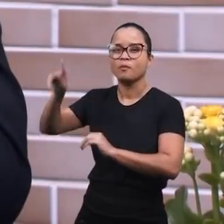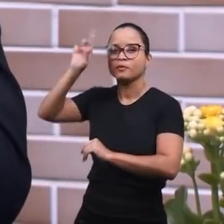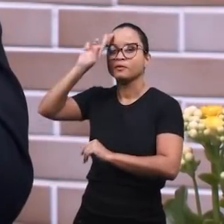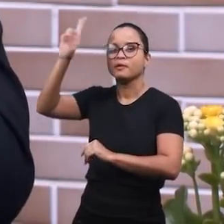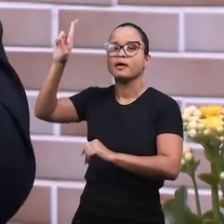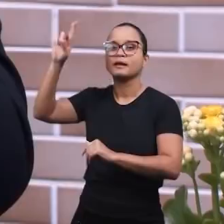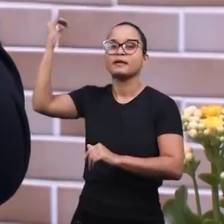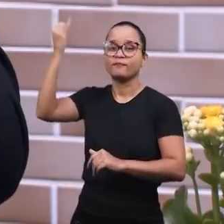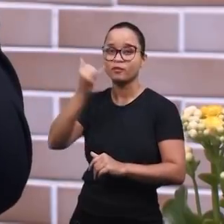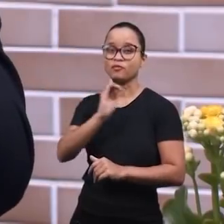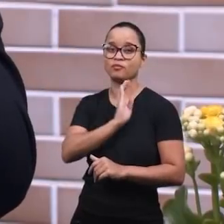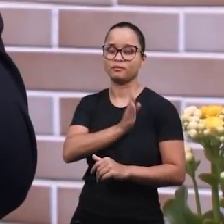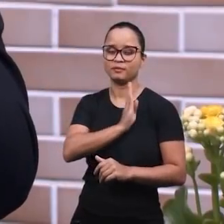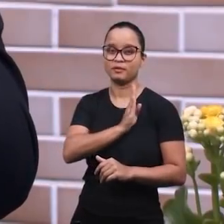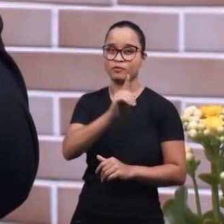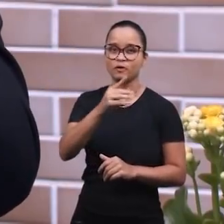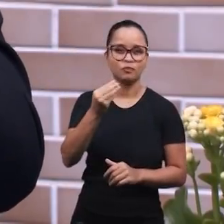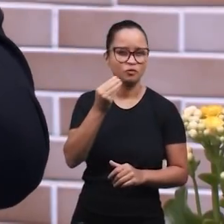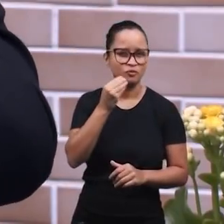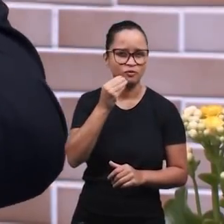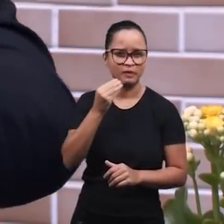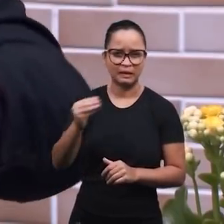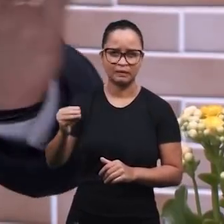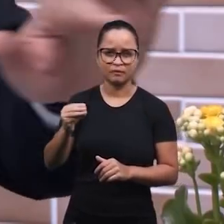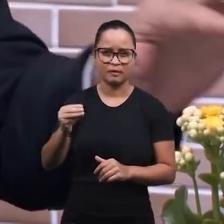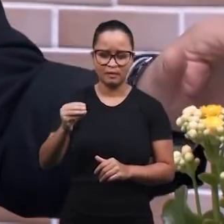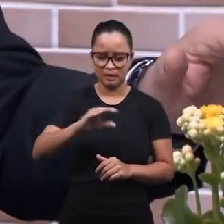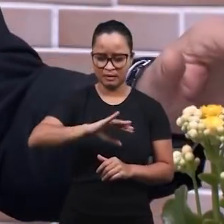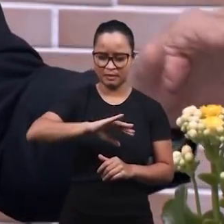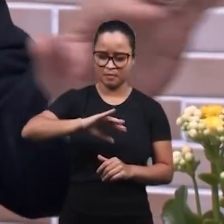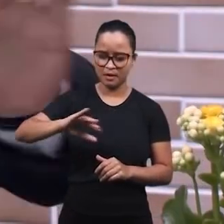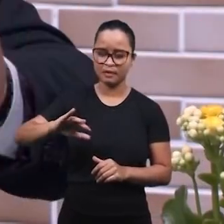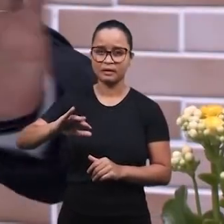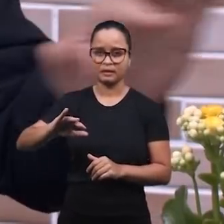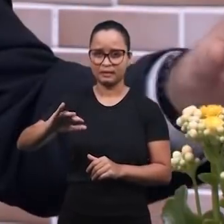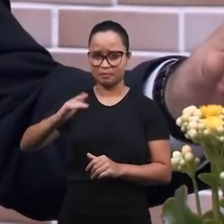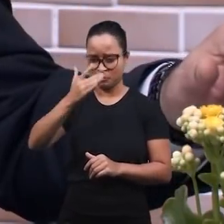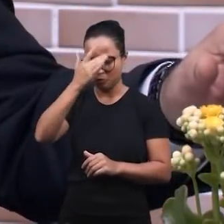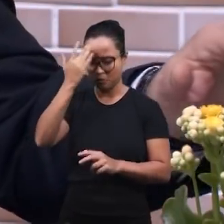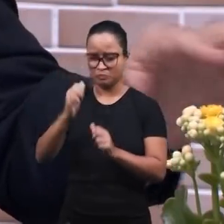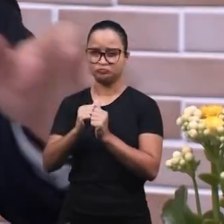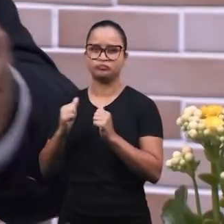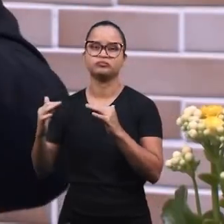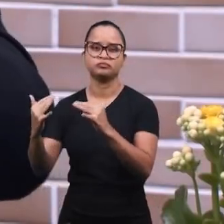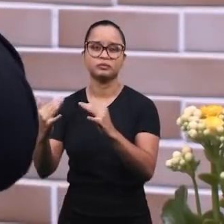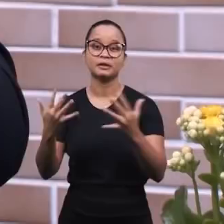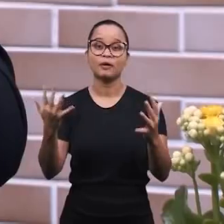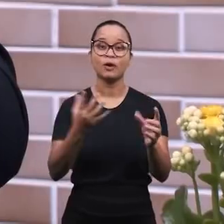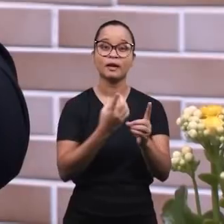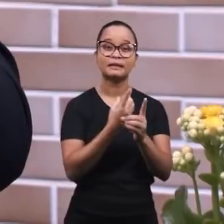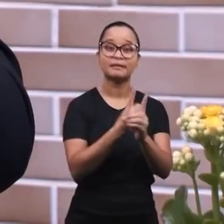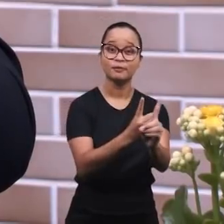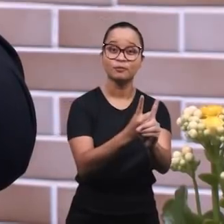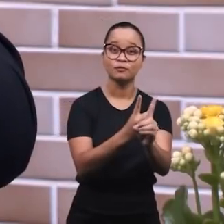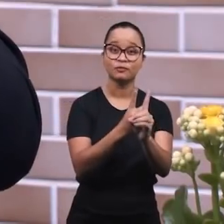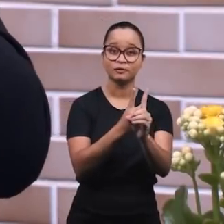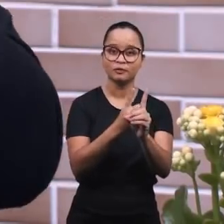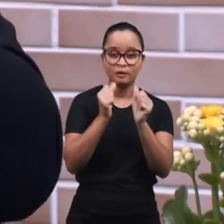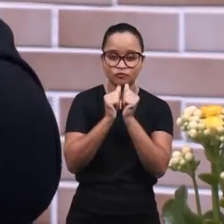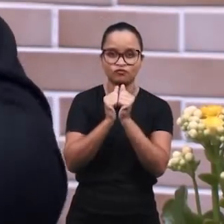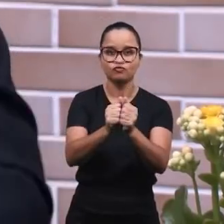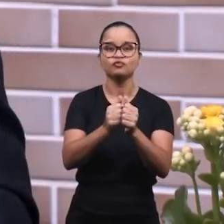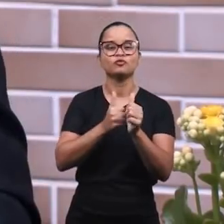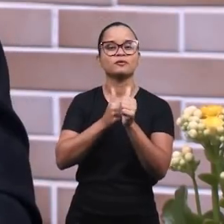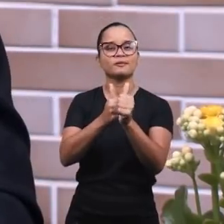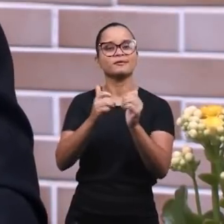Ele fala. E você tem a oportunidade de deixar de ser multidão, que talvez você tenha sido até hoje, de se tornar discípulo, de